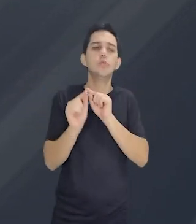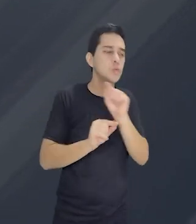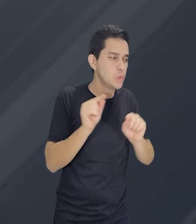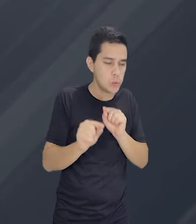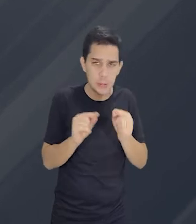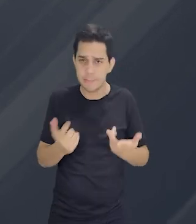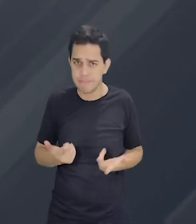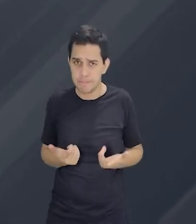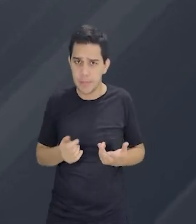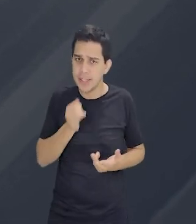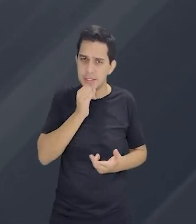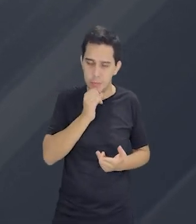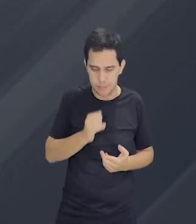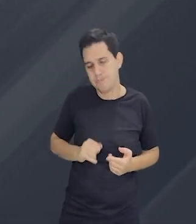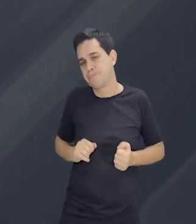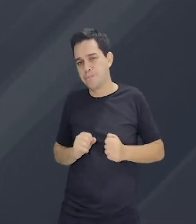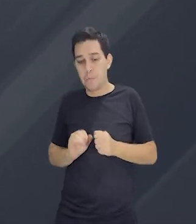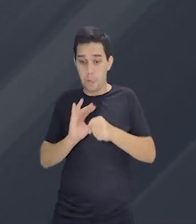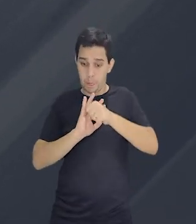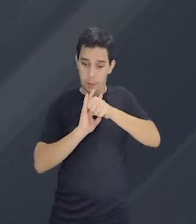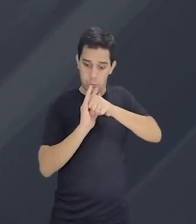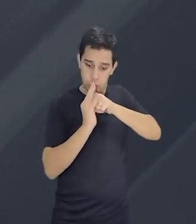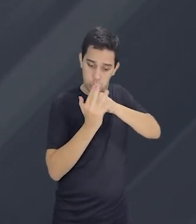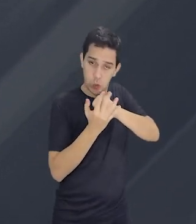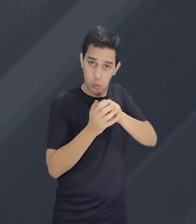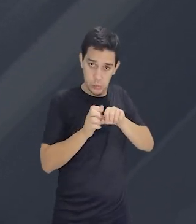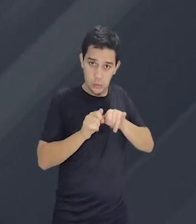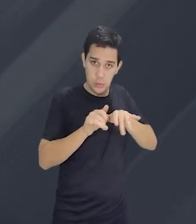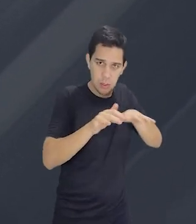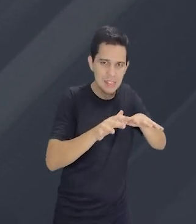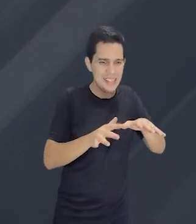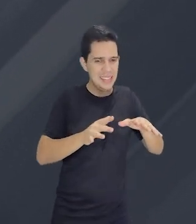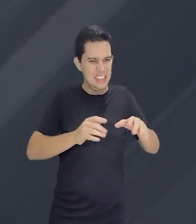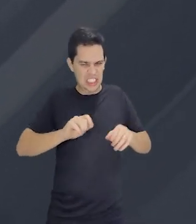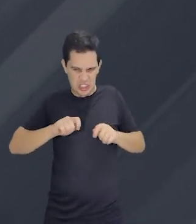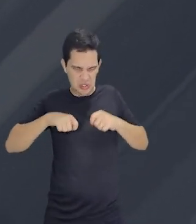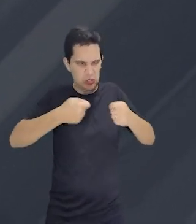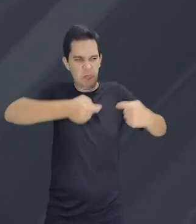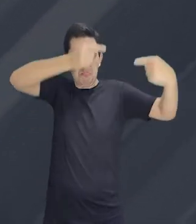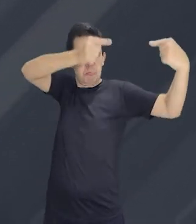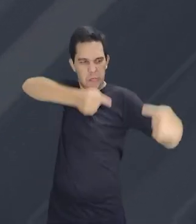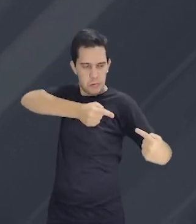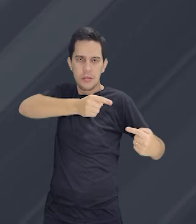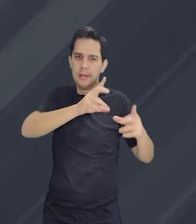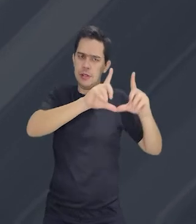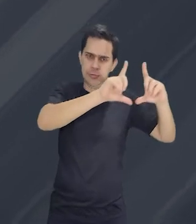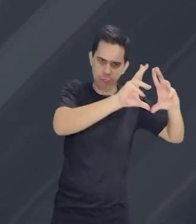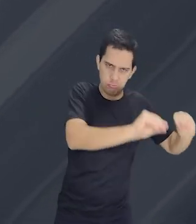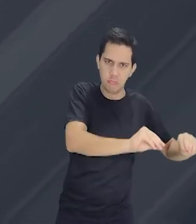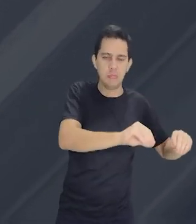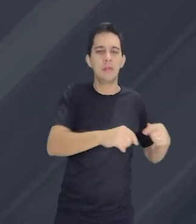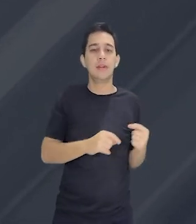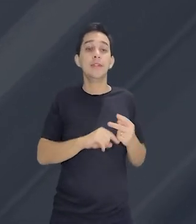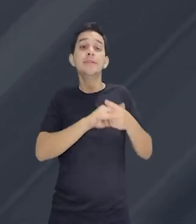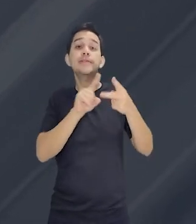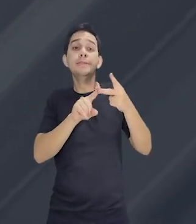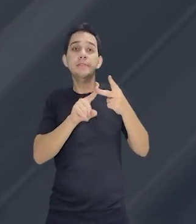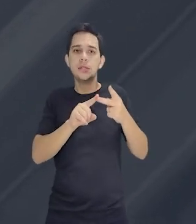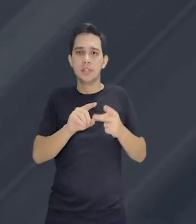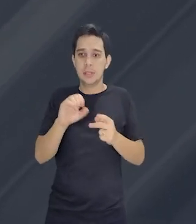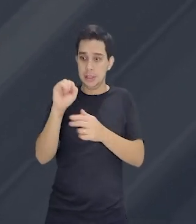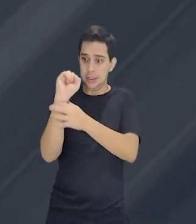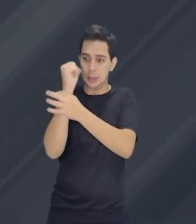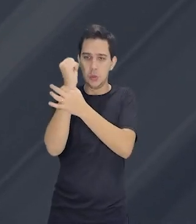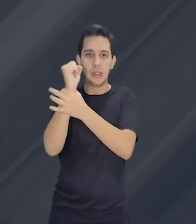enfrentamento da pandemia da Covid-19, o outro tema foi a segurança pública, também o alinhamento das ações do